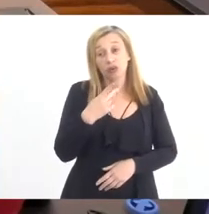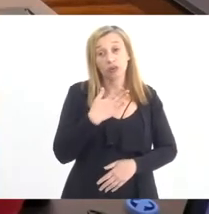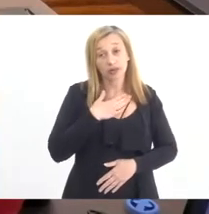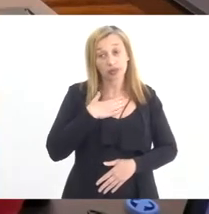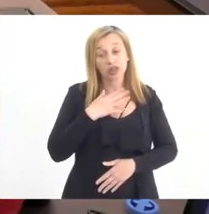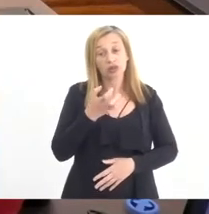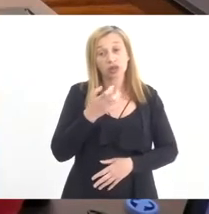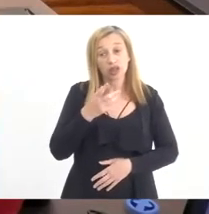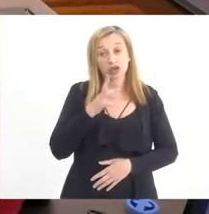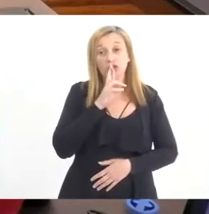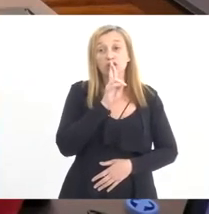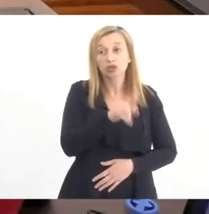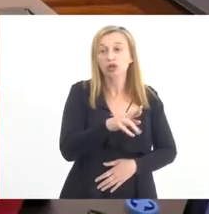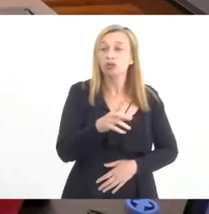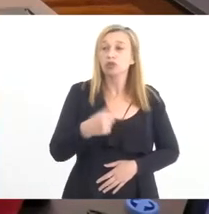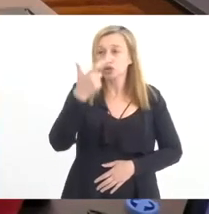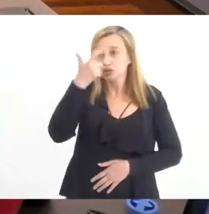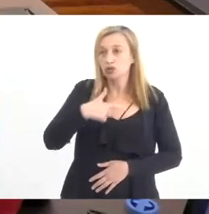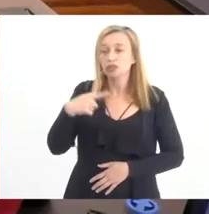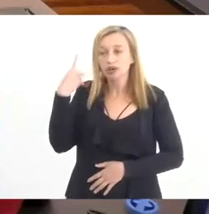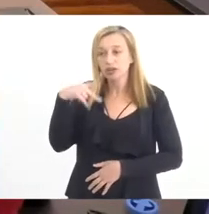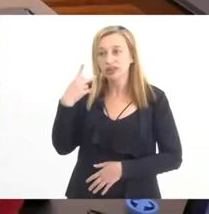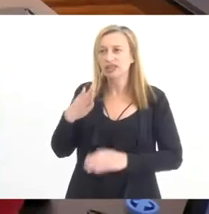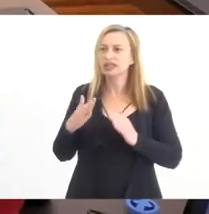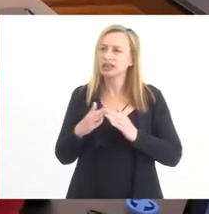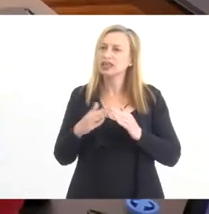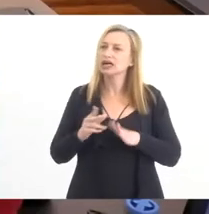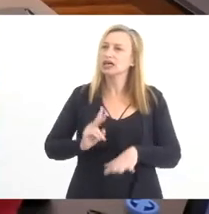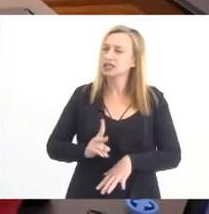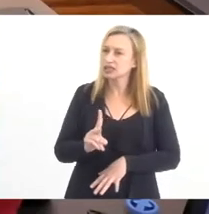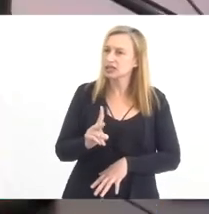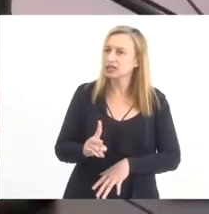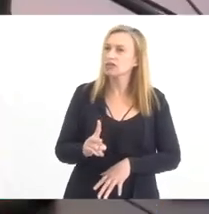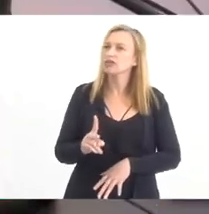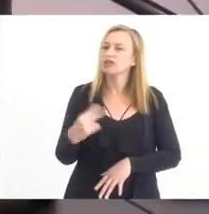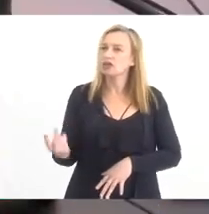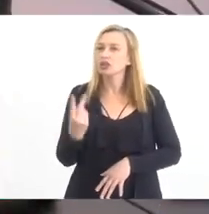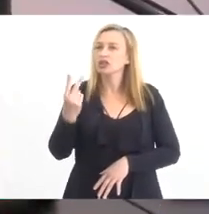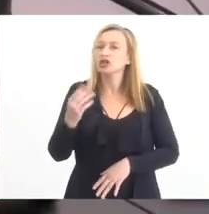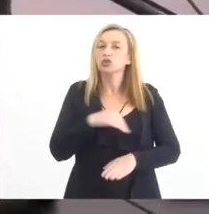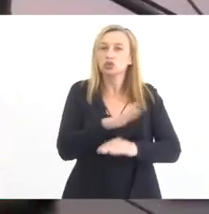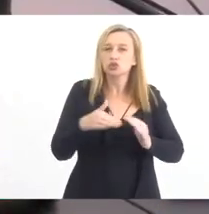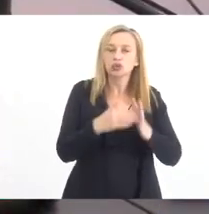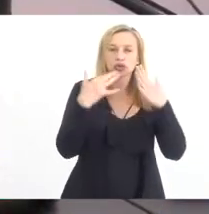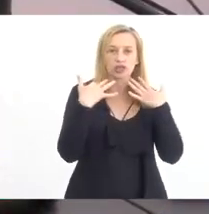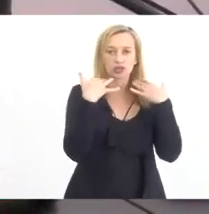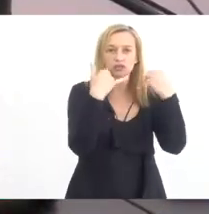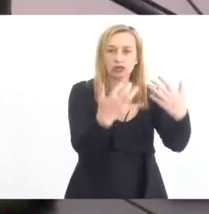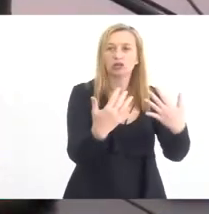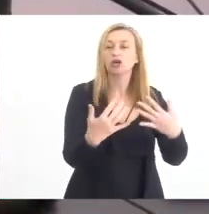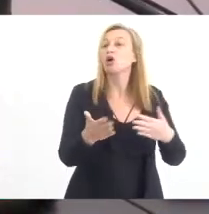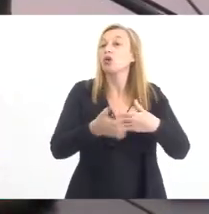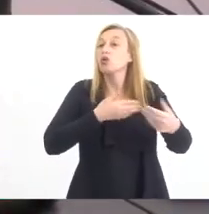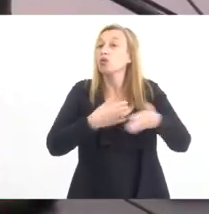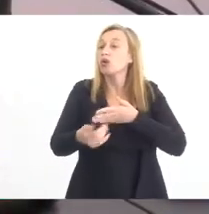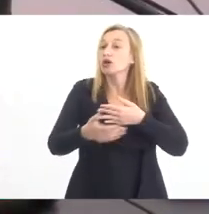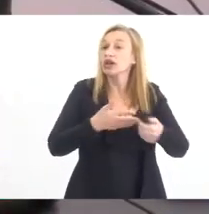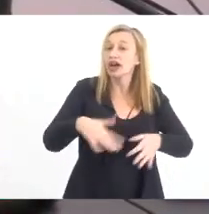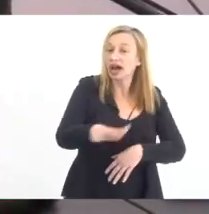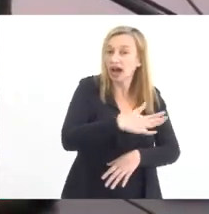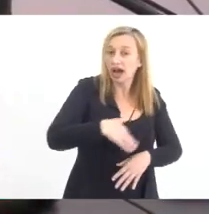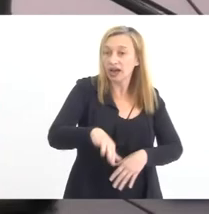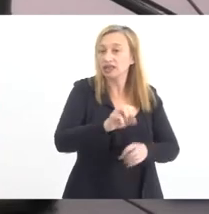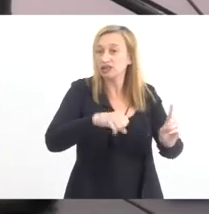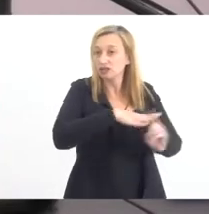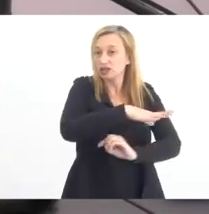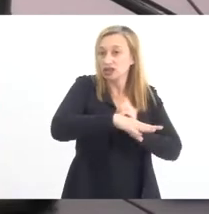vou te à passar... resposta, até porque eu sou parlamentar aqui na casa, e aqui sempre nós prezamos por isso. Todas as audiências públicas, que qualquer setor da sociedade